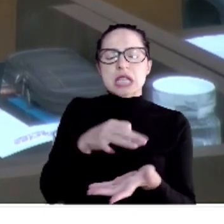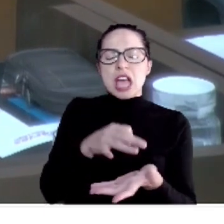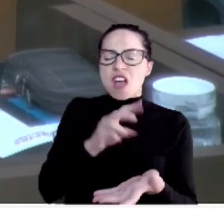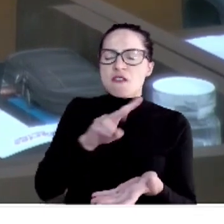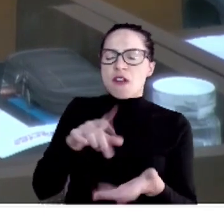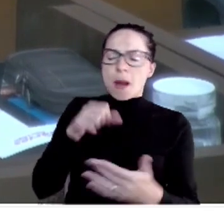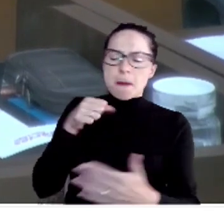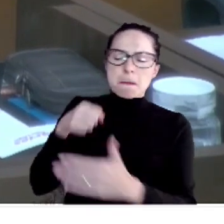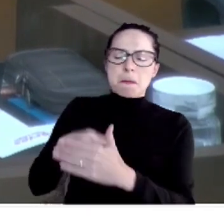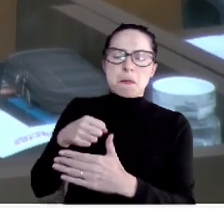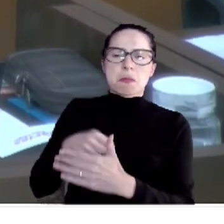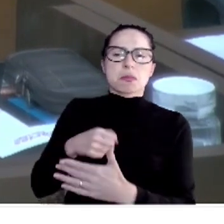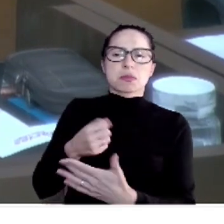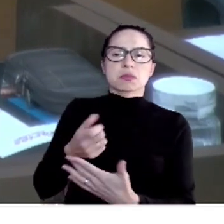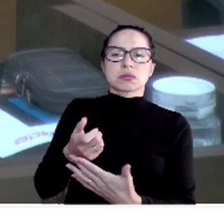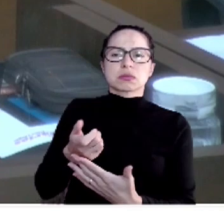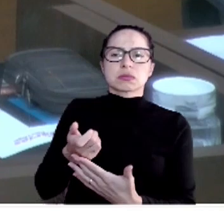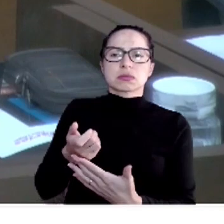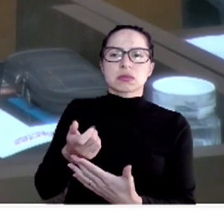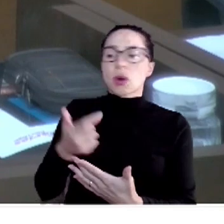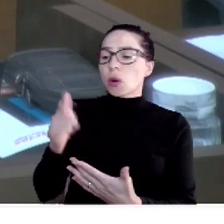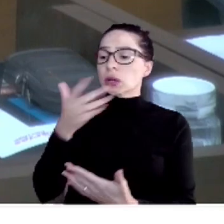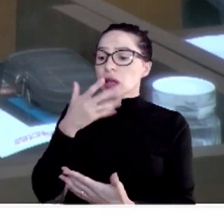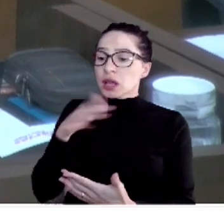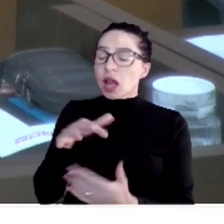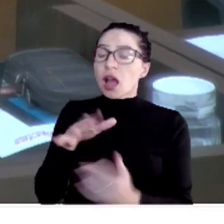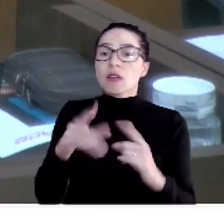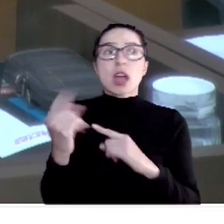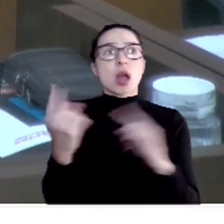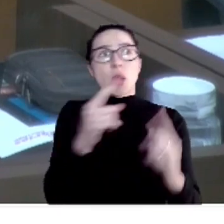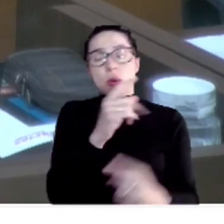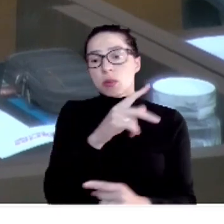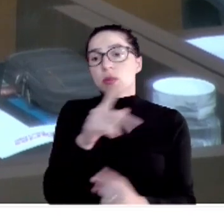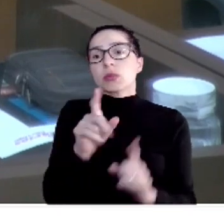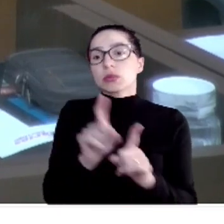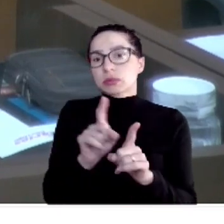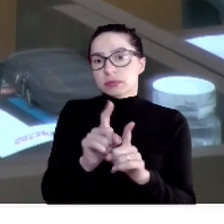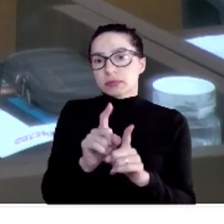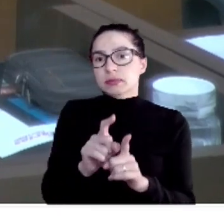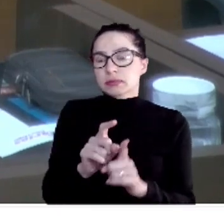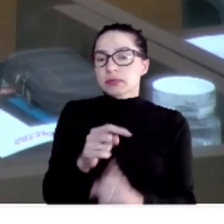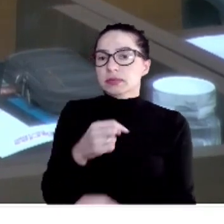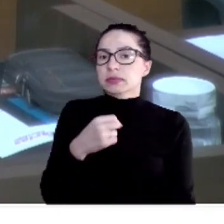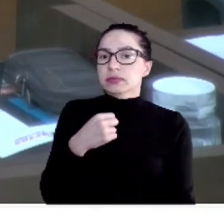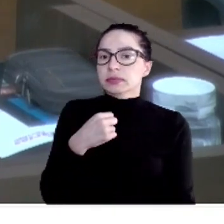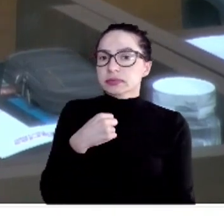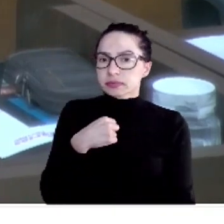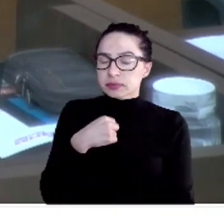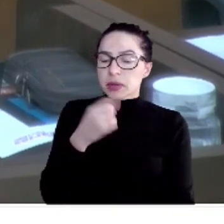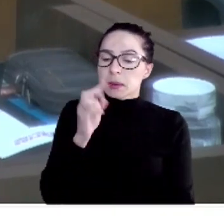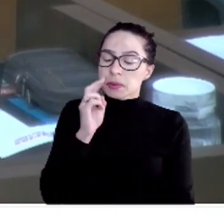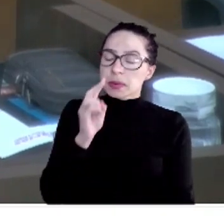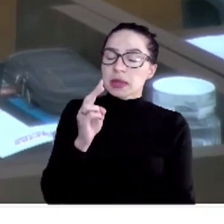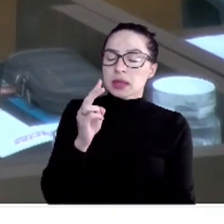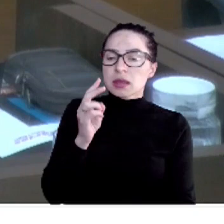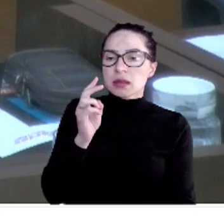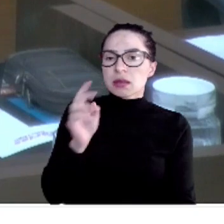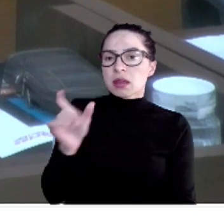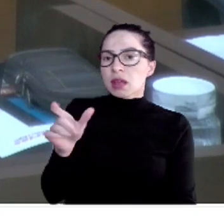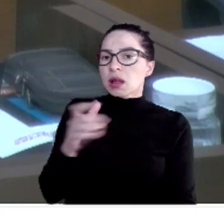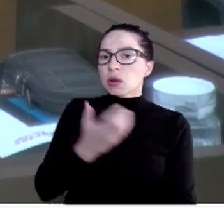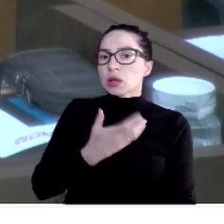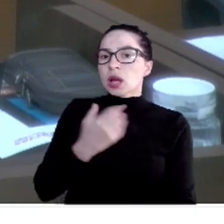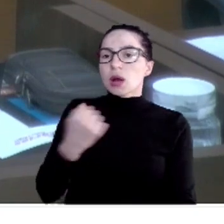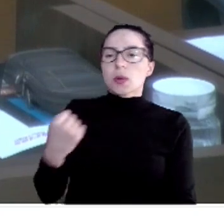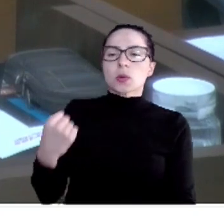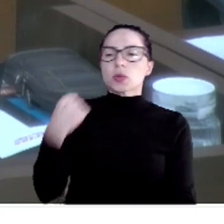né? Agredir outras crianças e até mesmo professores. Uma ocasião, uma conhecida minha, ela levou um soco na boca de uma